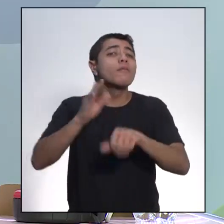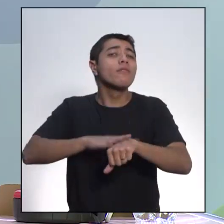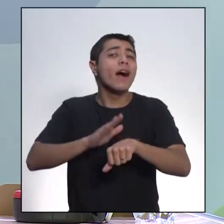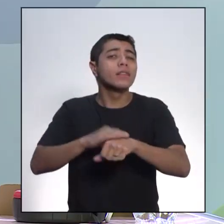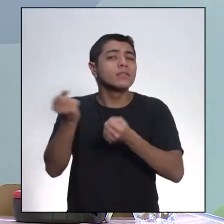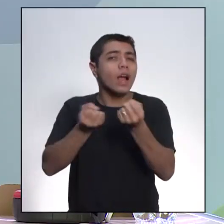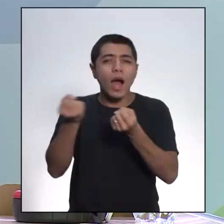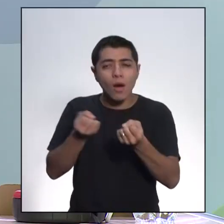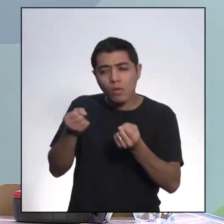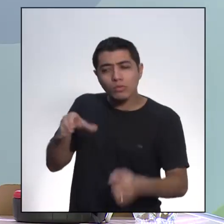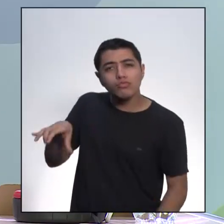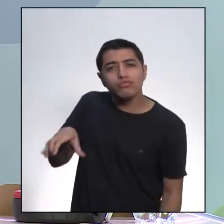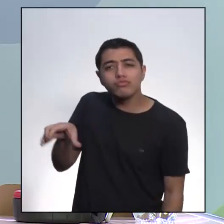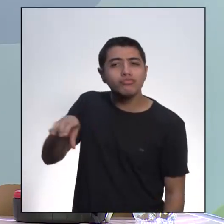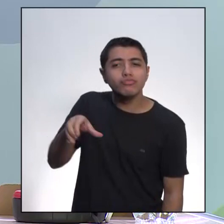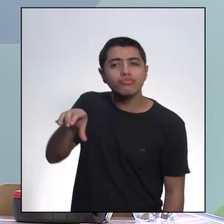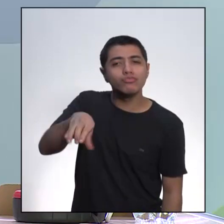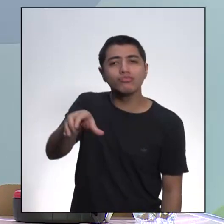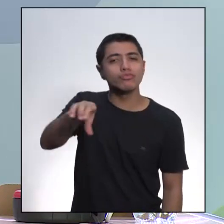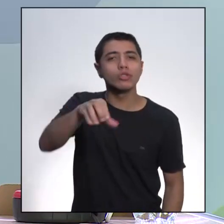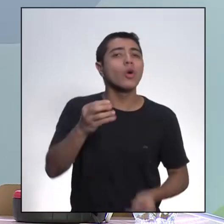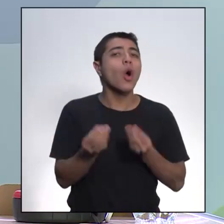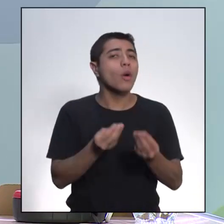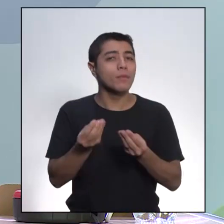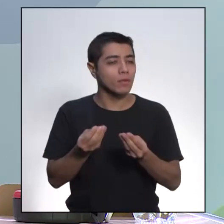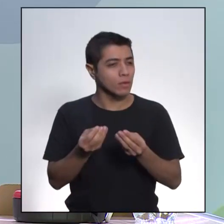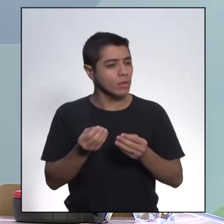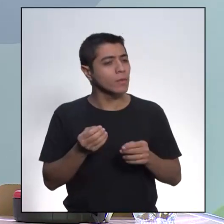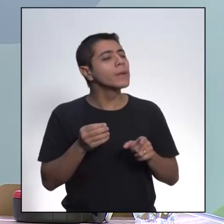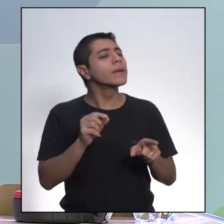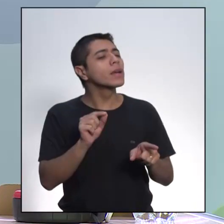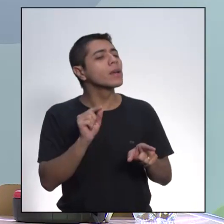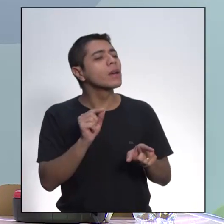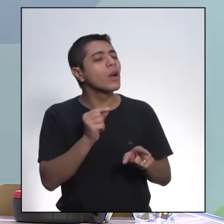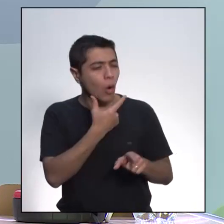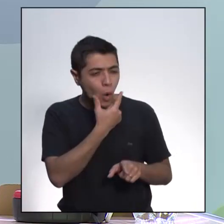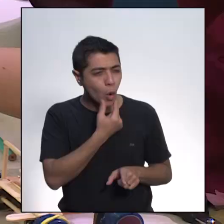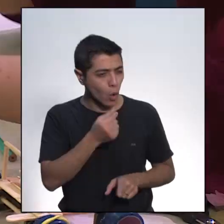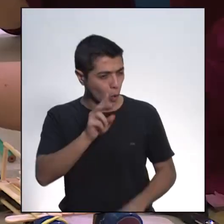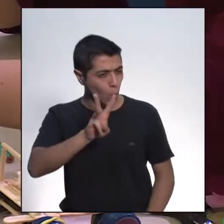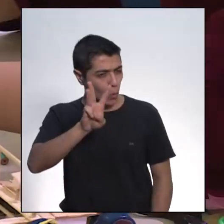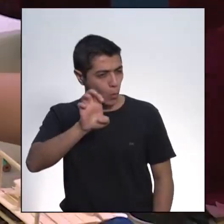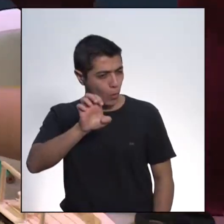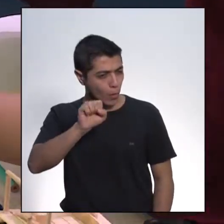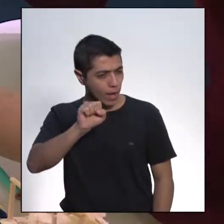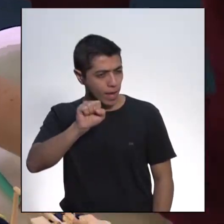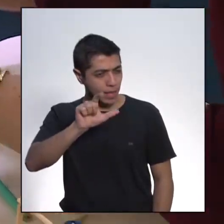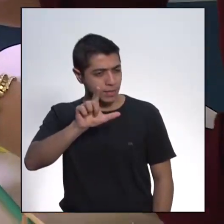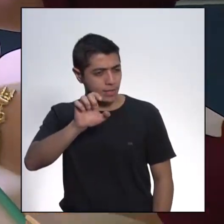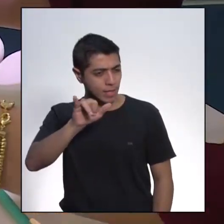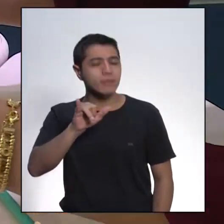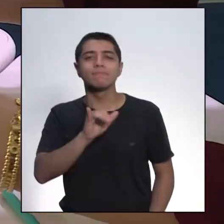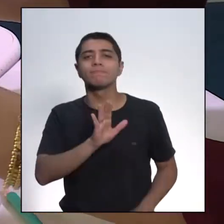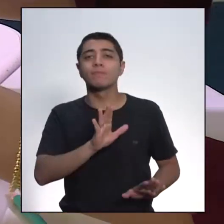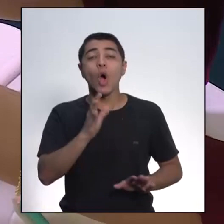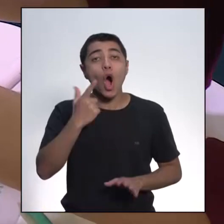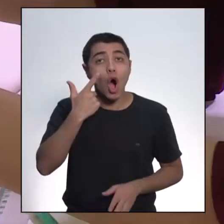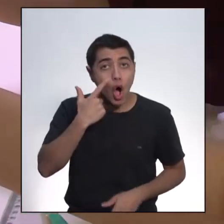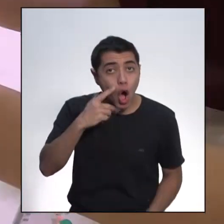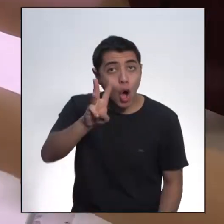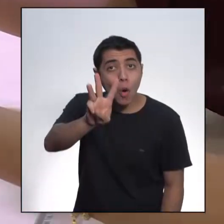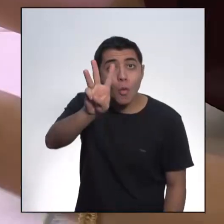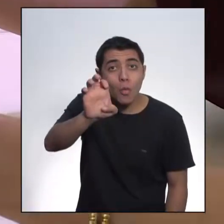rapidinho. Ó, a Vitória. Não, o Wesley. O Wesley, ó. Tá vendo esse... Posso passar aqui? Aqui, ó, essa onde